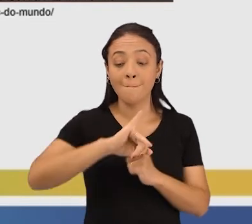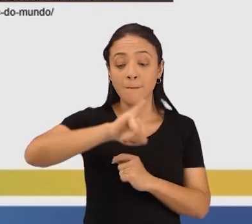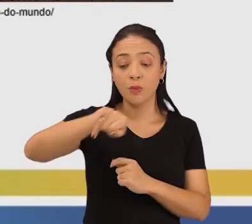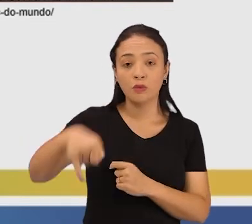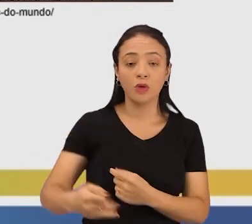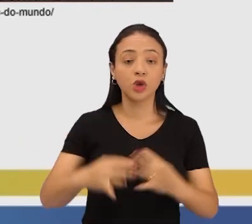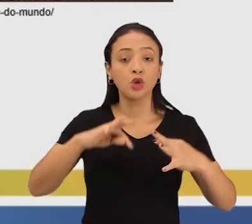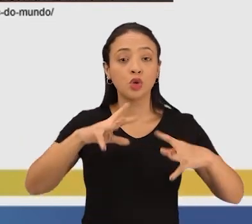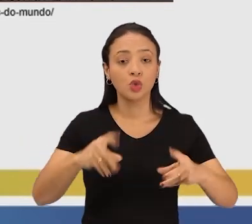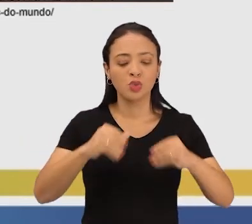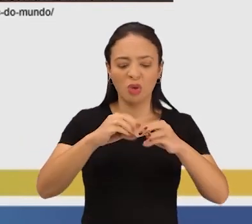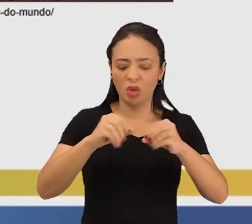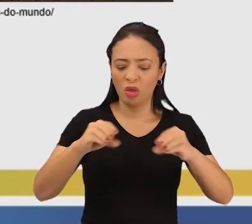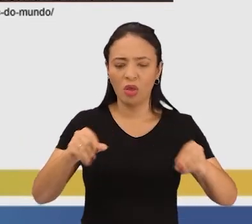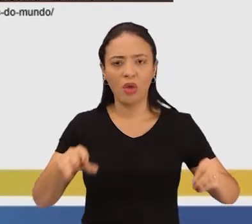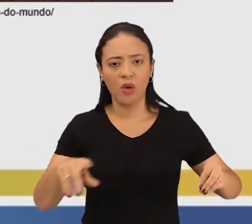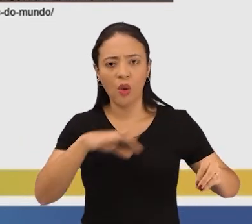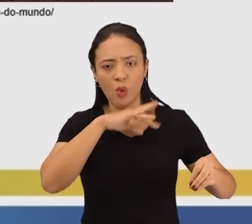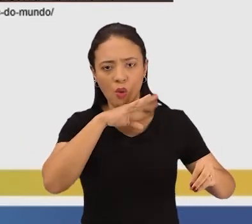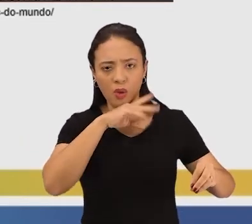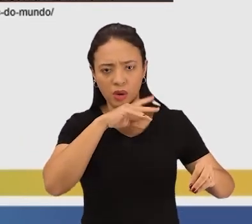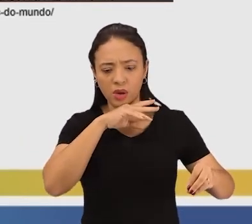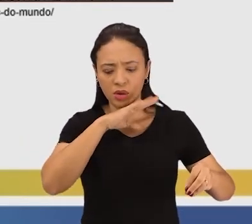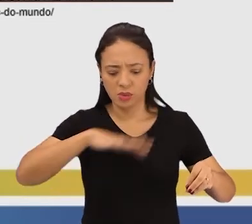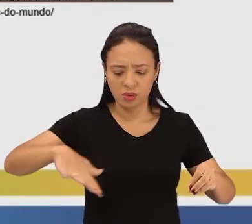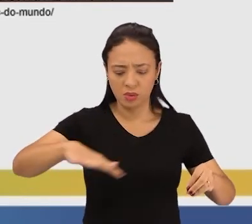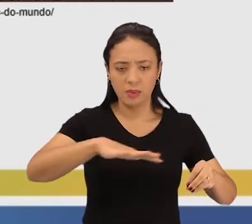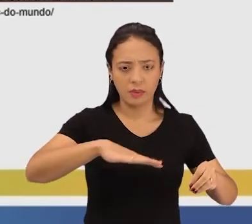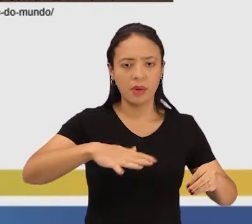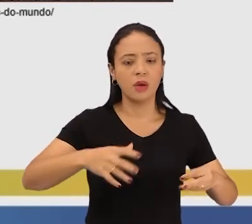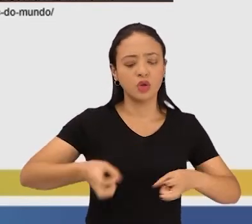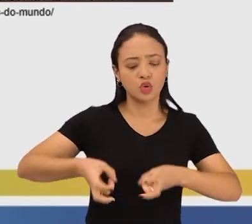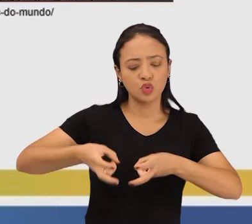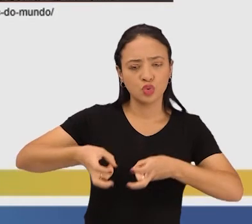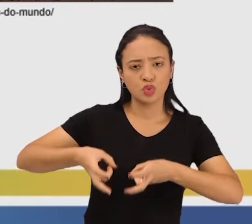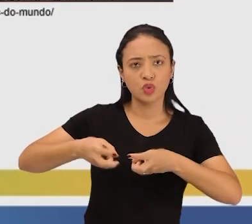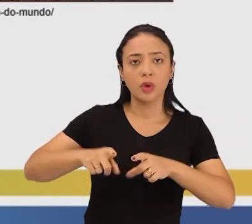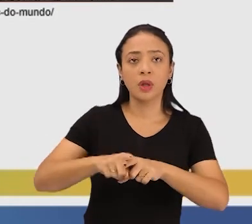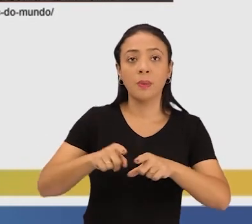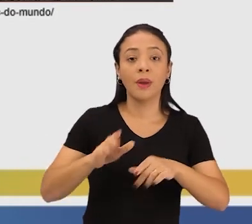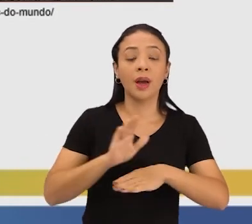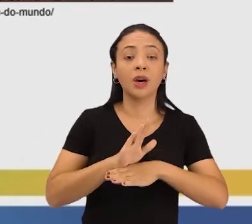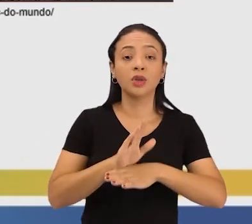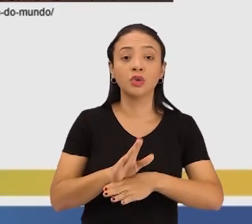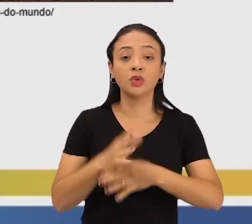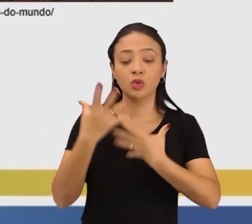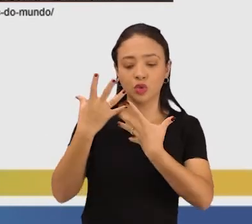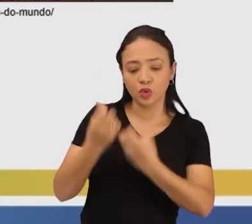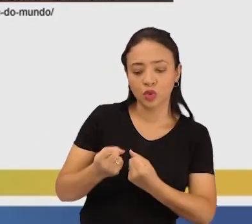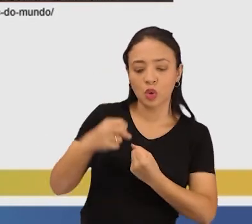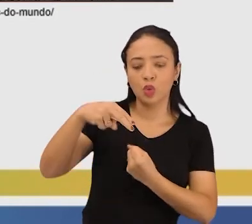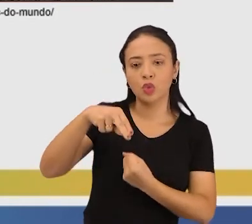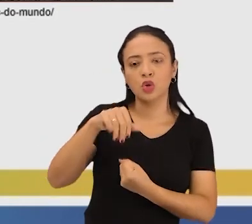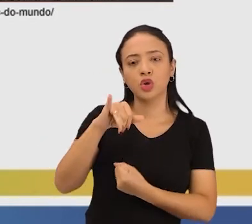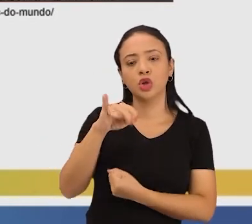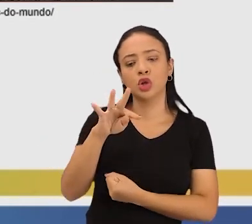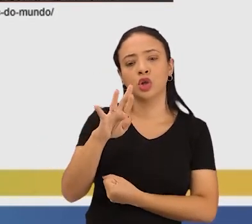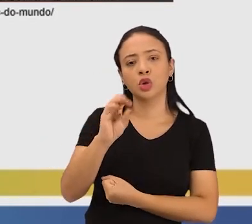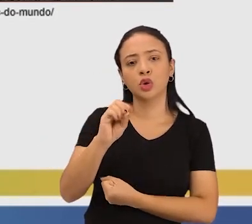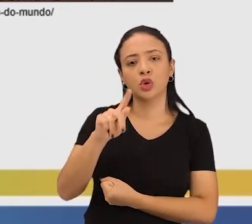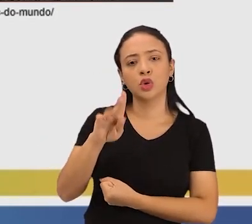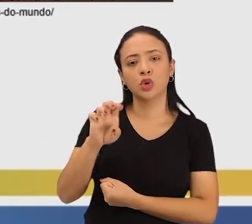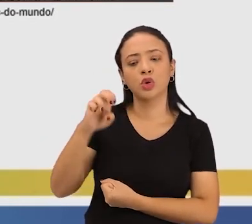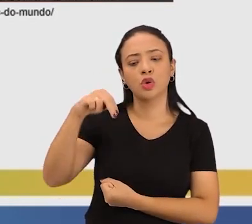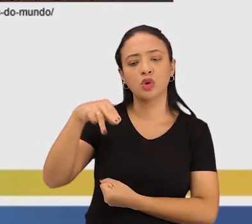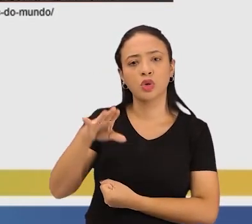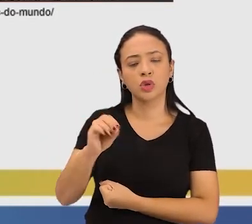do resto de matéria orgânica. Também vão auxiliar na fixação do nitrogênio. Lembra que o nitrogênio está